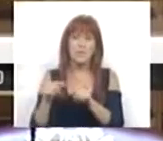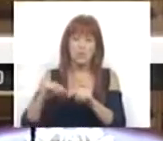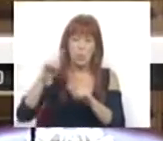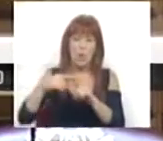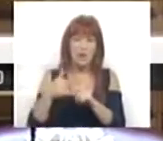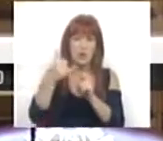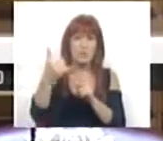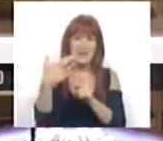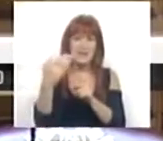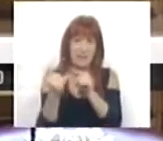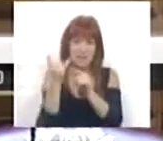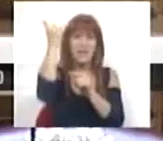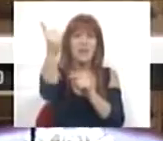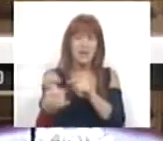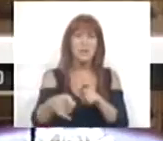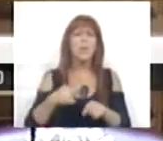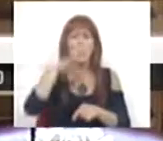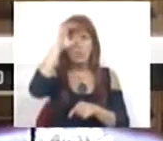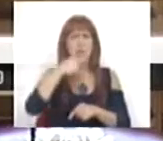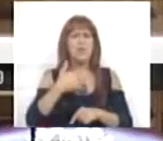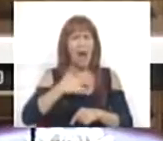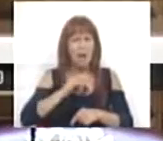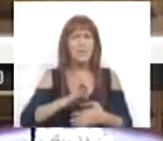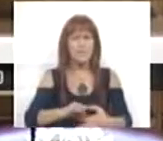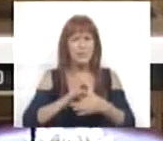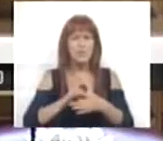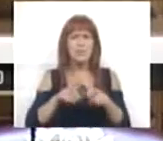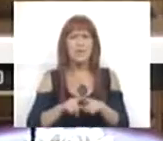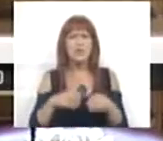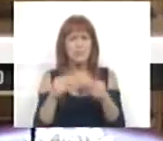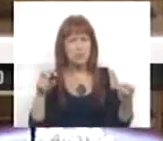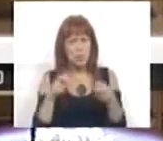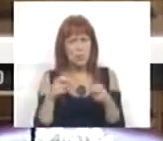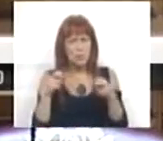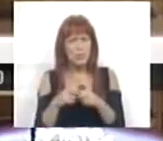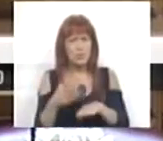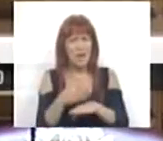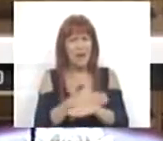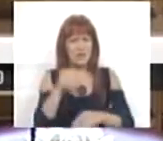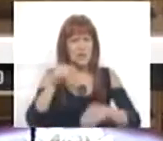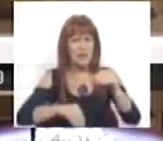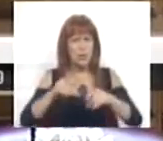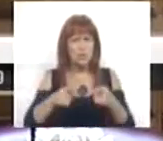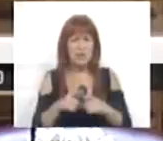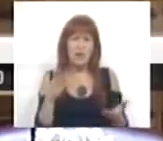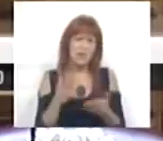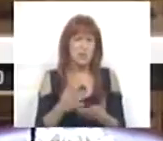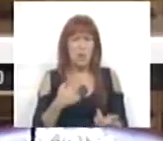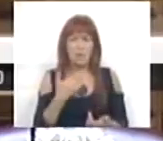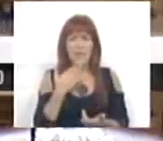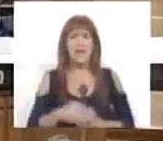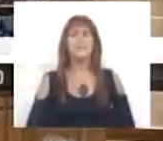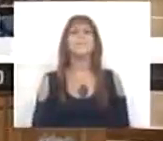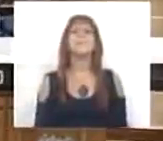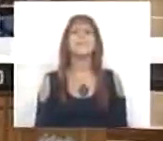ano 2017? Está o Governo disposto a colaborar na resolução desse problema antes dessas eleições? Era só, muito obrigado.